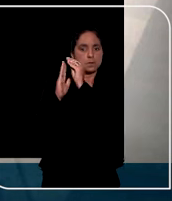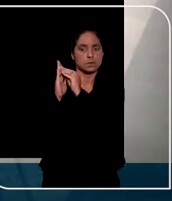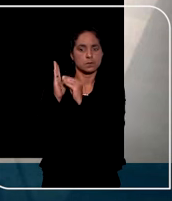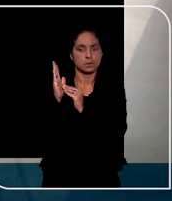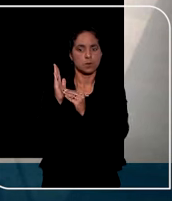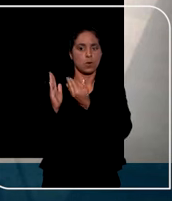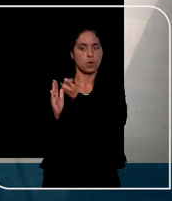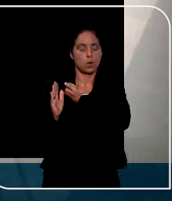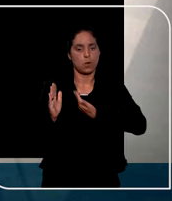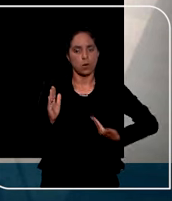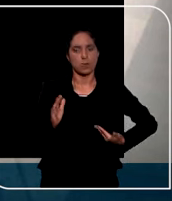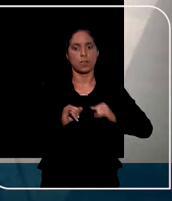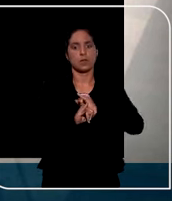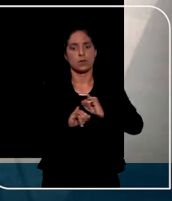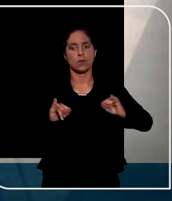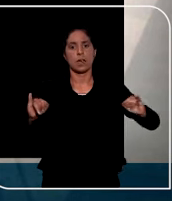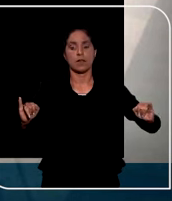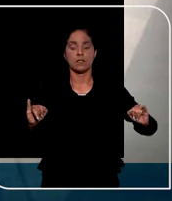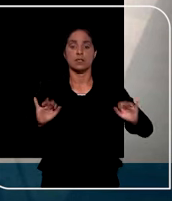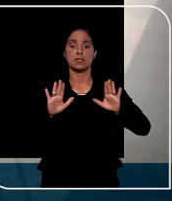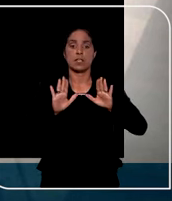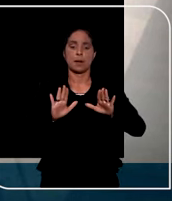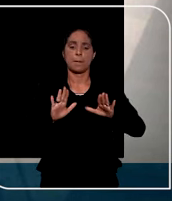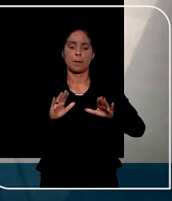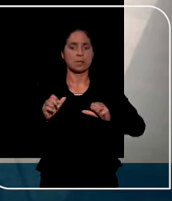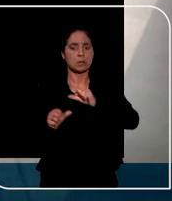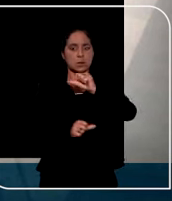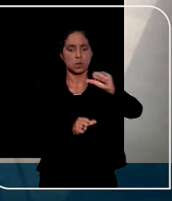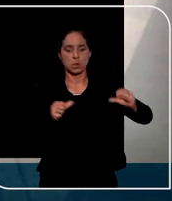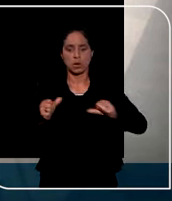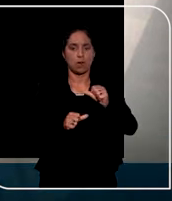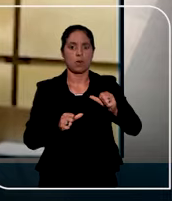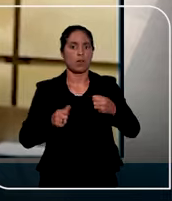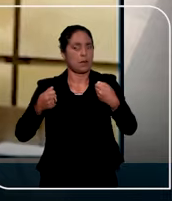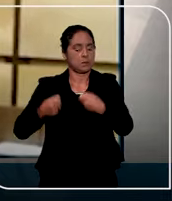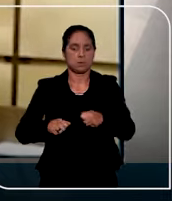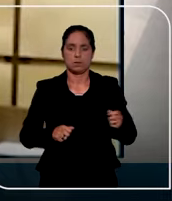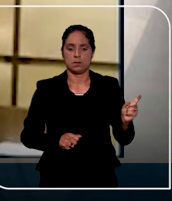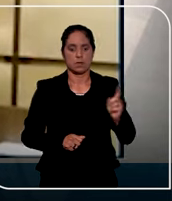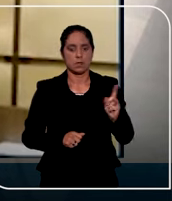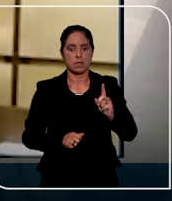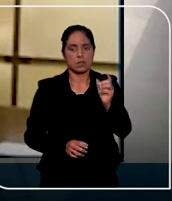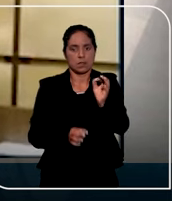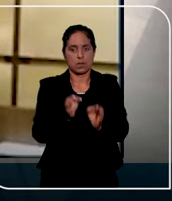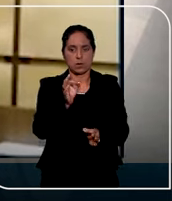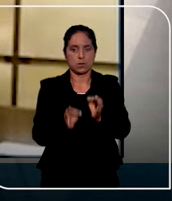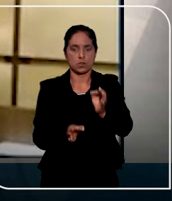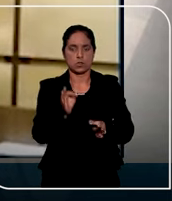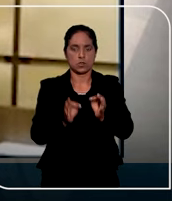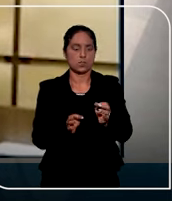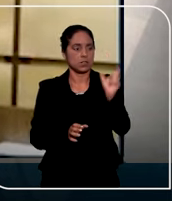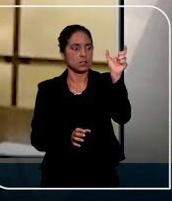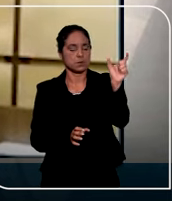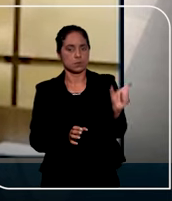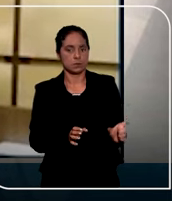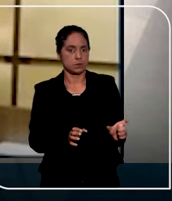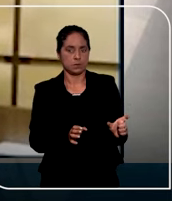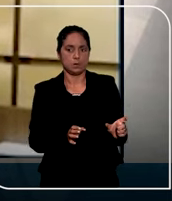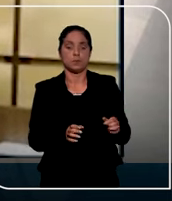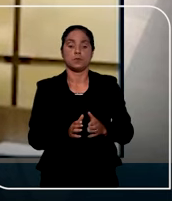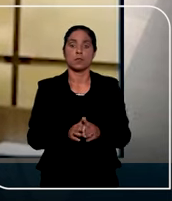de contas relativa a ação de inventário sem que isso modifique por si só a natureza da relação jurídica com a